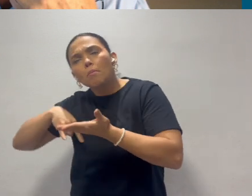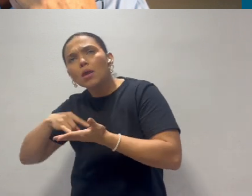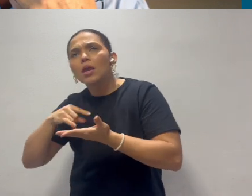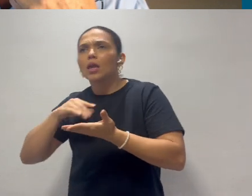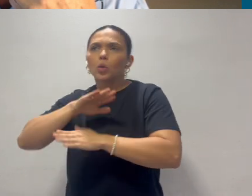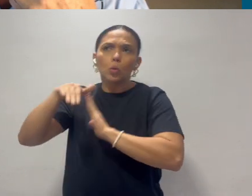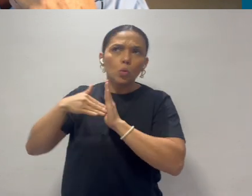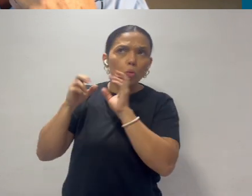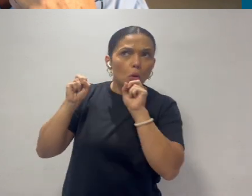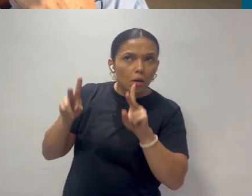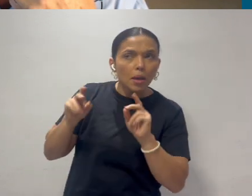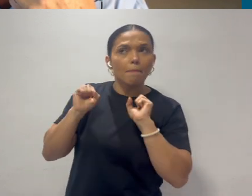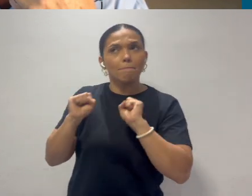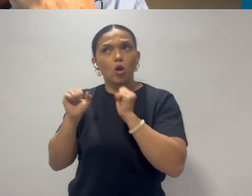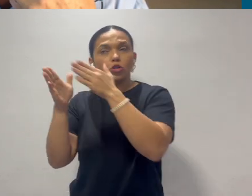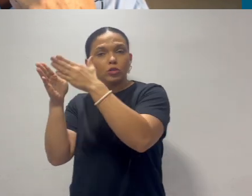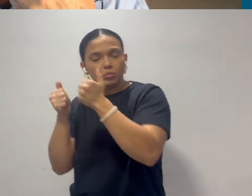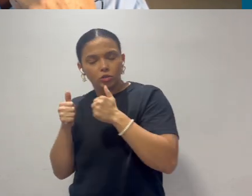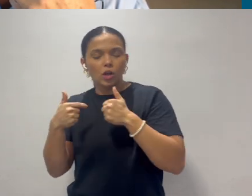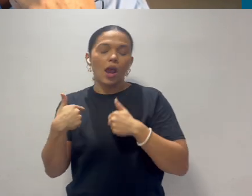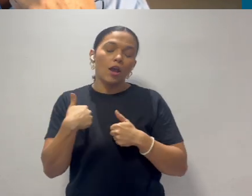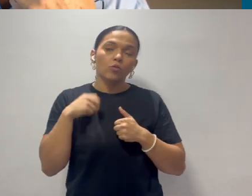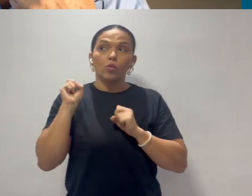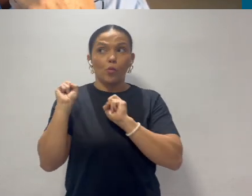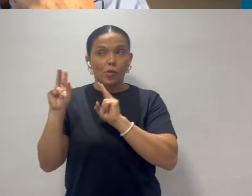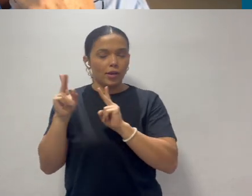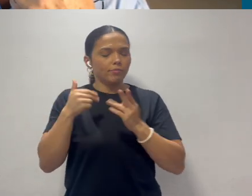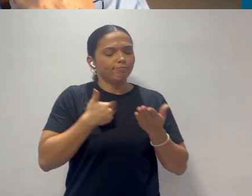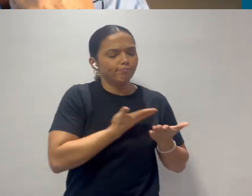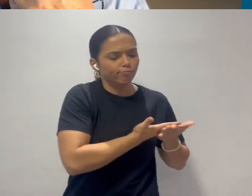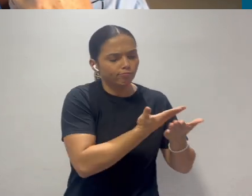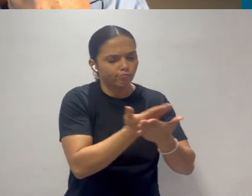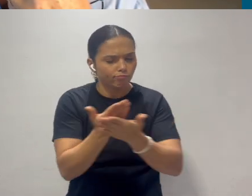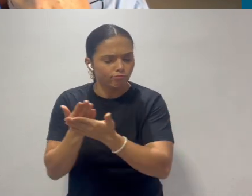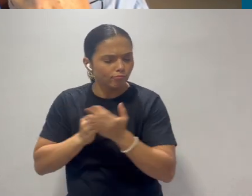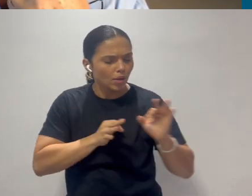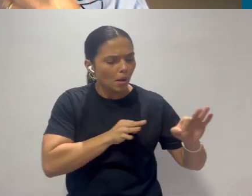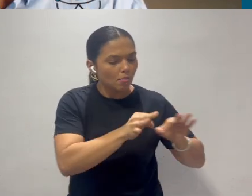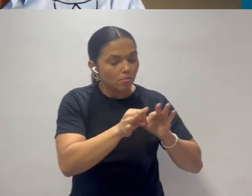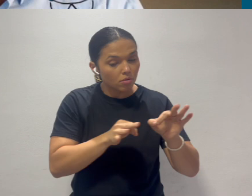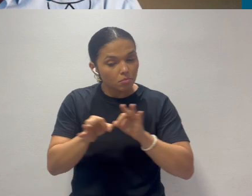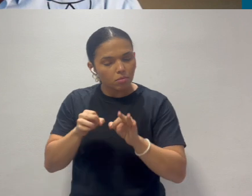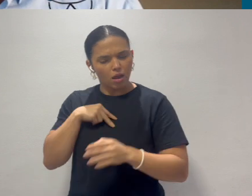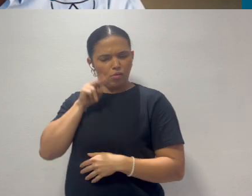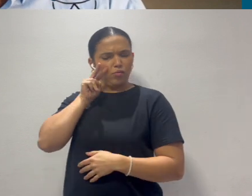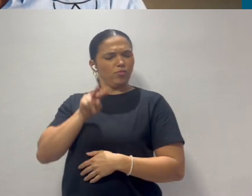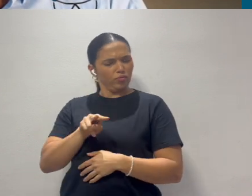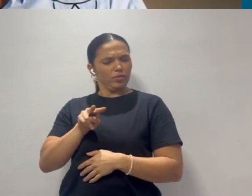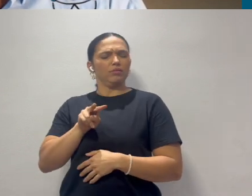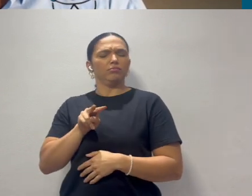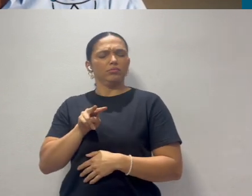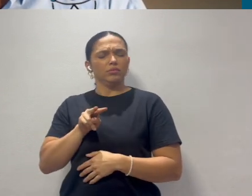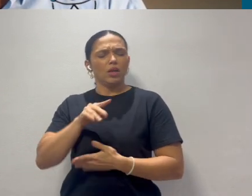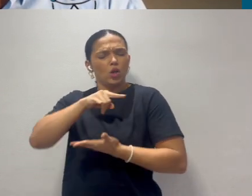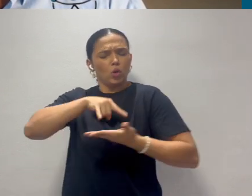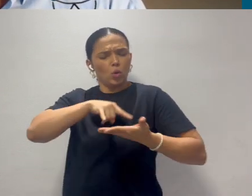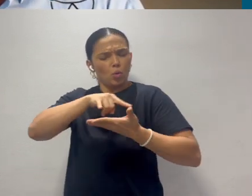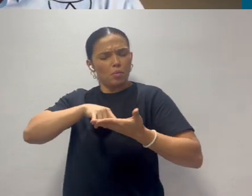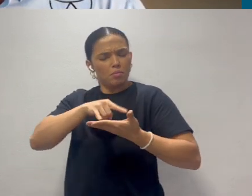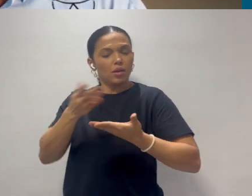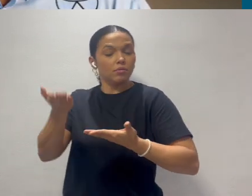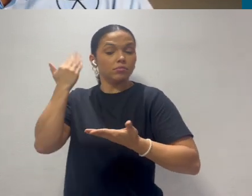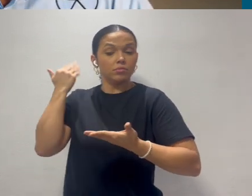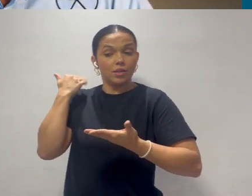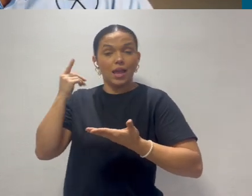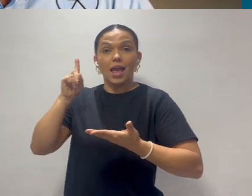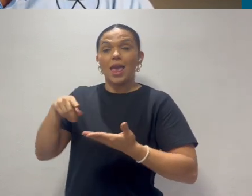na elaboração do planejamento, eu consegui verificar que ela tinha sofrido um acidente. Ela tinha tido um auxílio-doença,